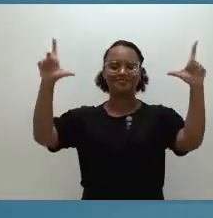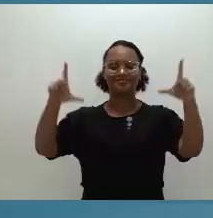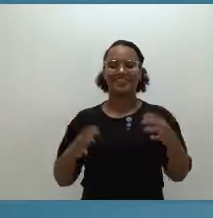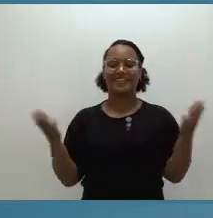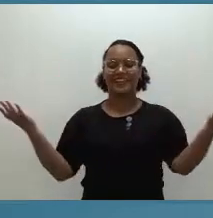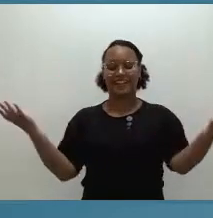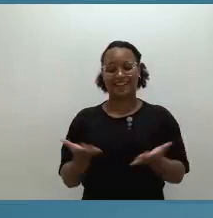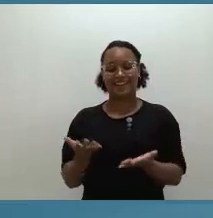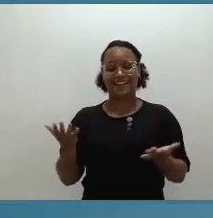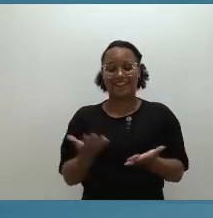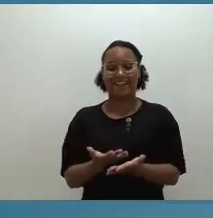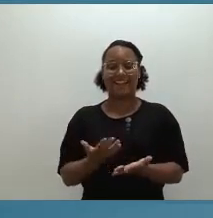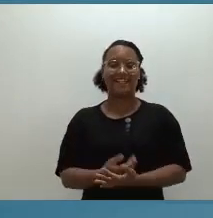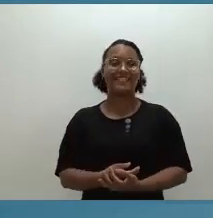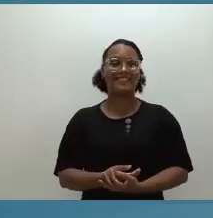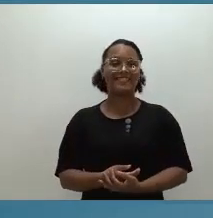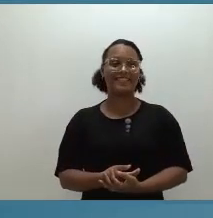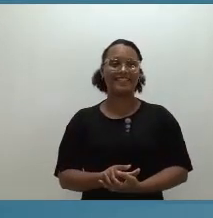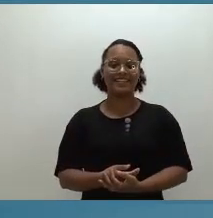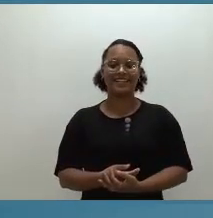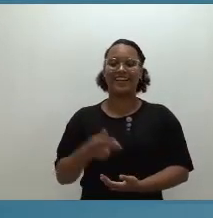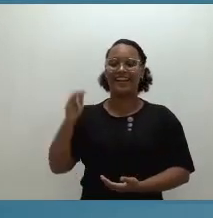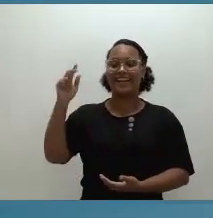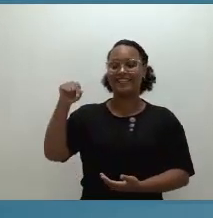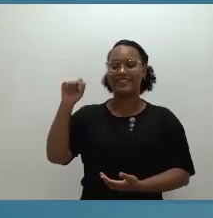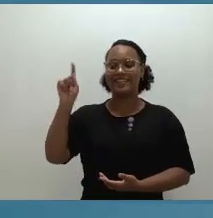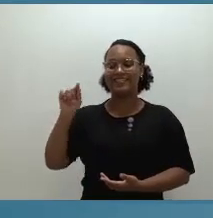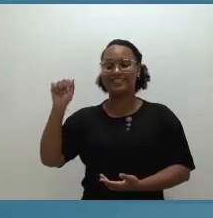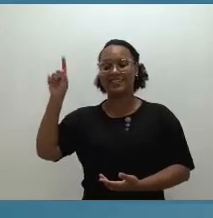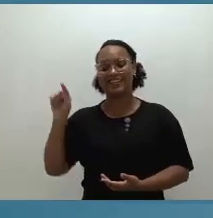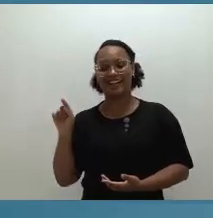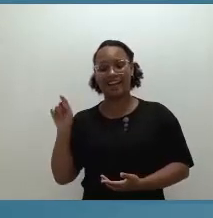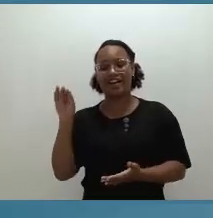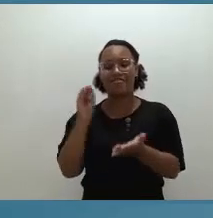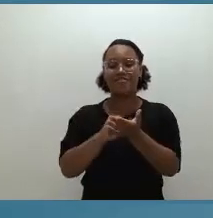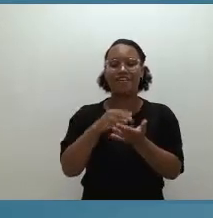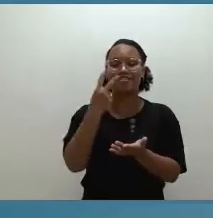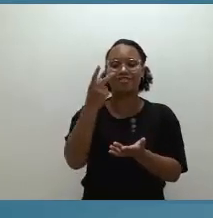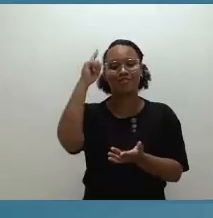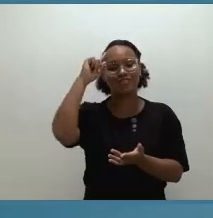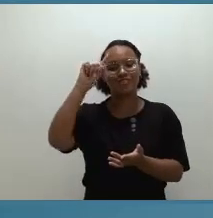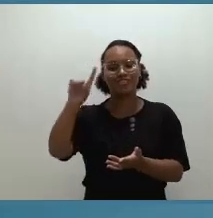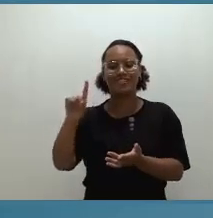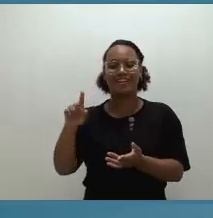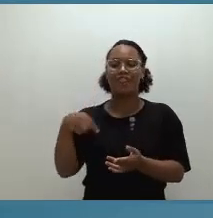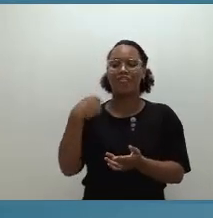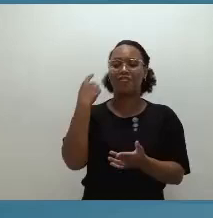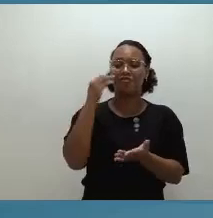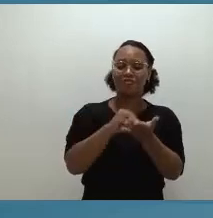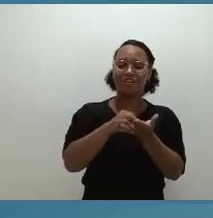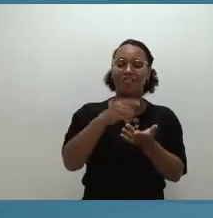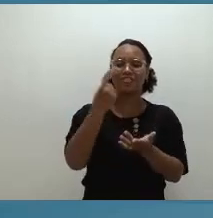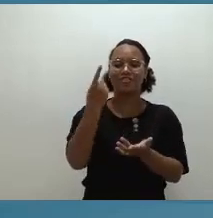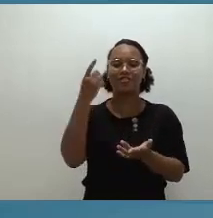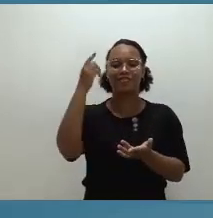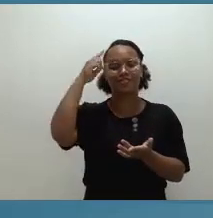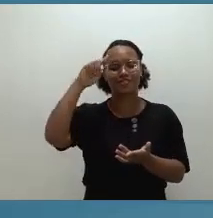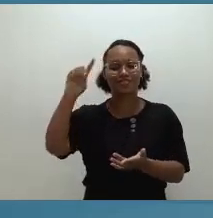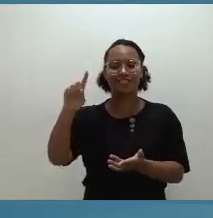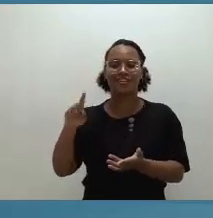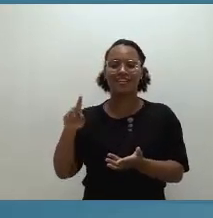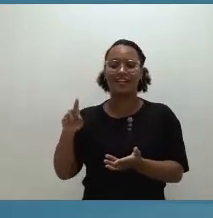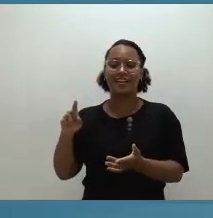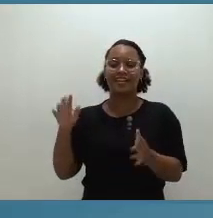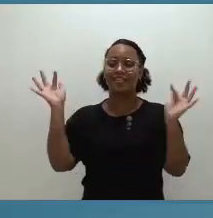agora, recentemente, Nazaré, faltam 2 dias. Nazaré, falta 1 dia. E finalmente,